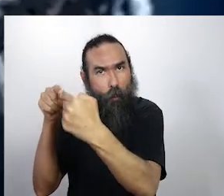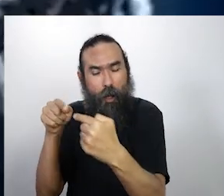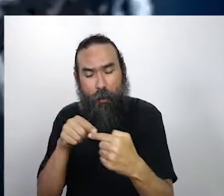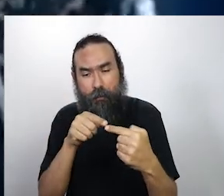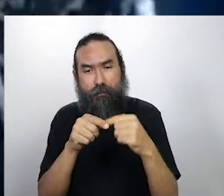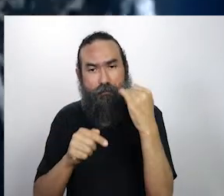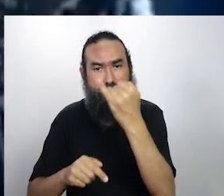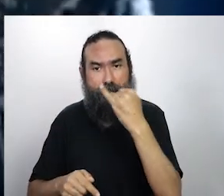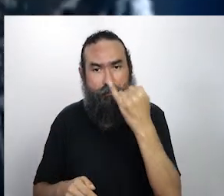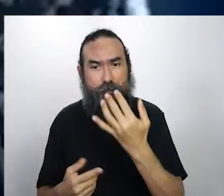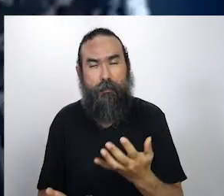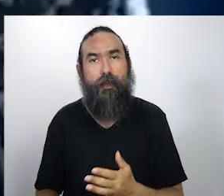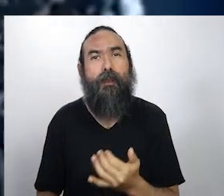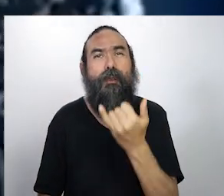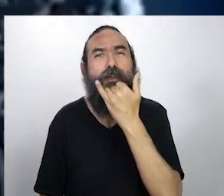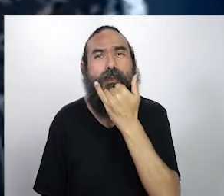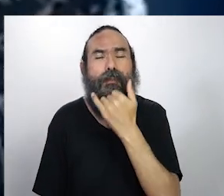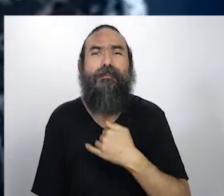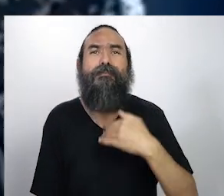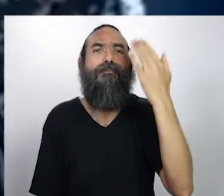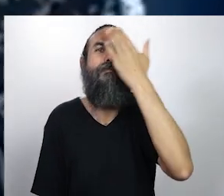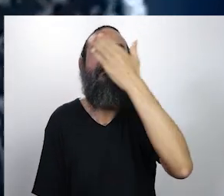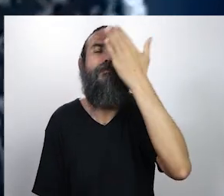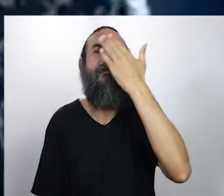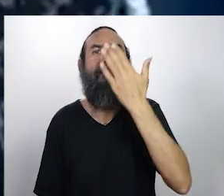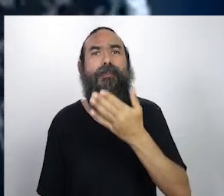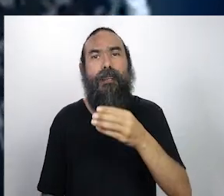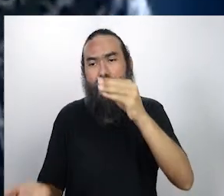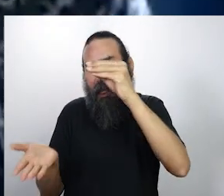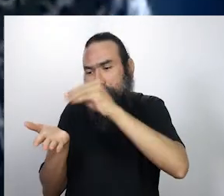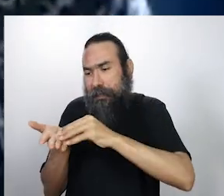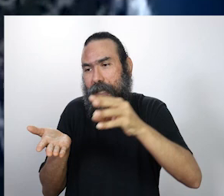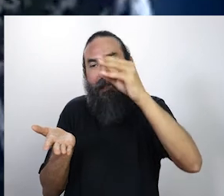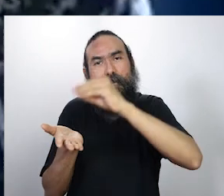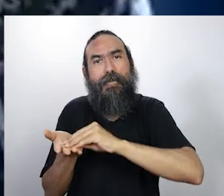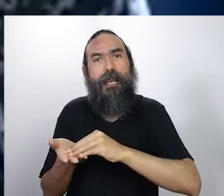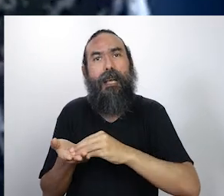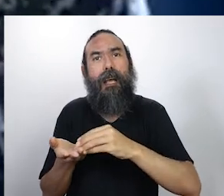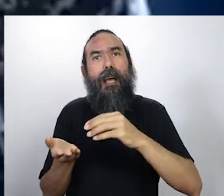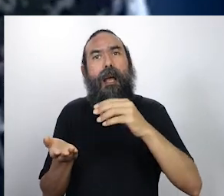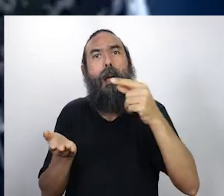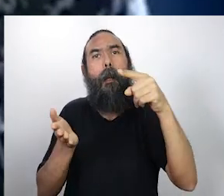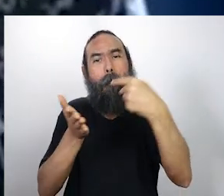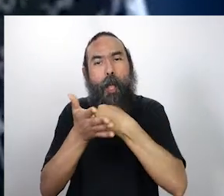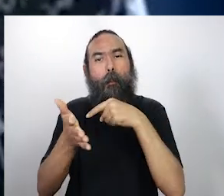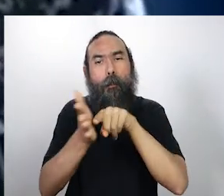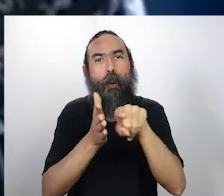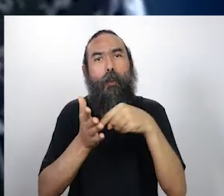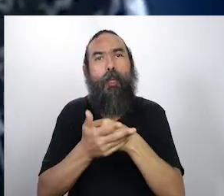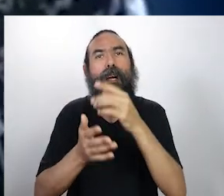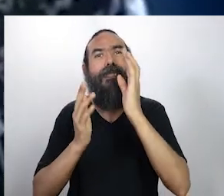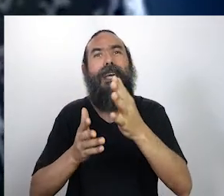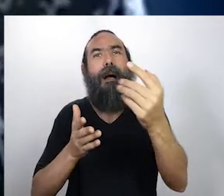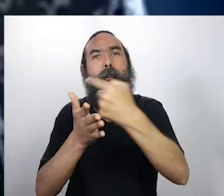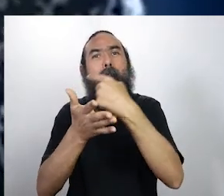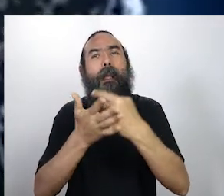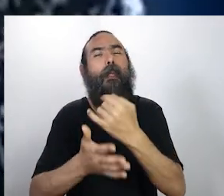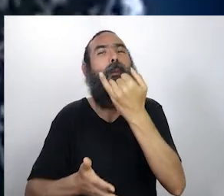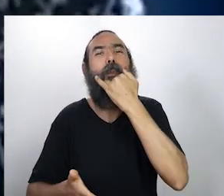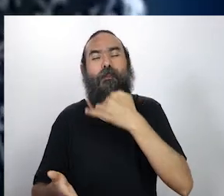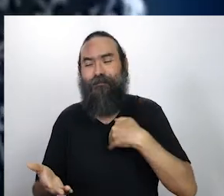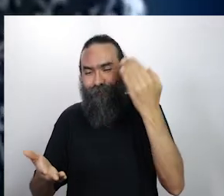pedido a palavra. Mas acho que ainda tem alguém que quer falar alguma coisa, quer comentar.